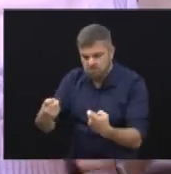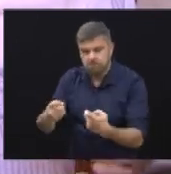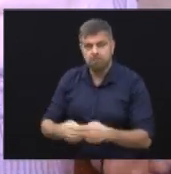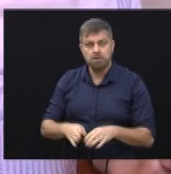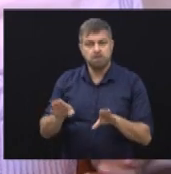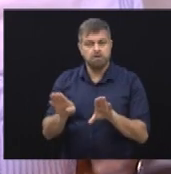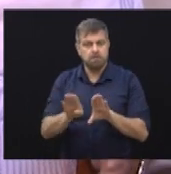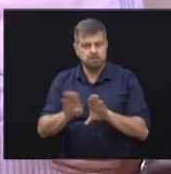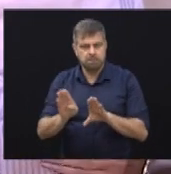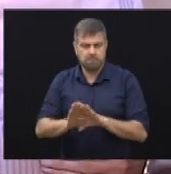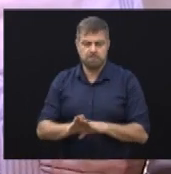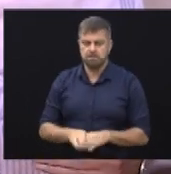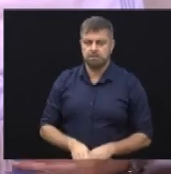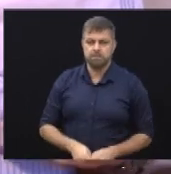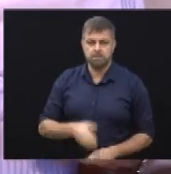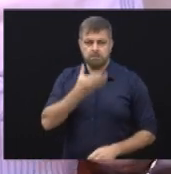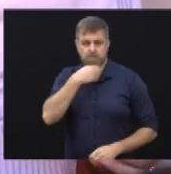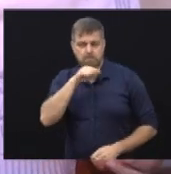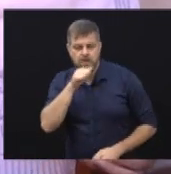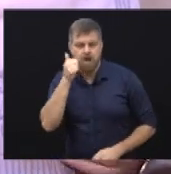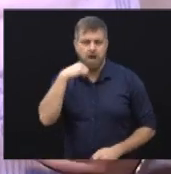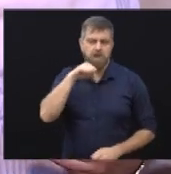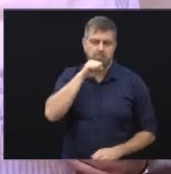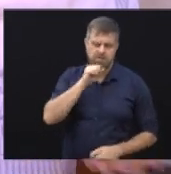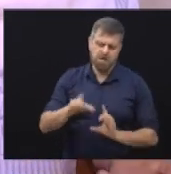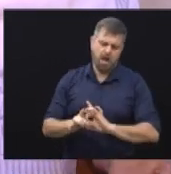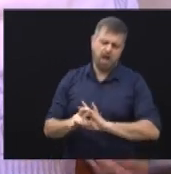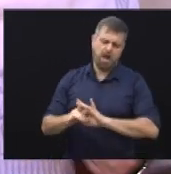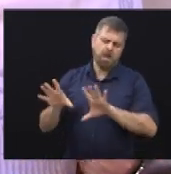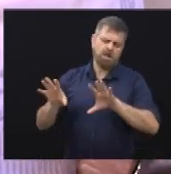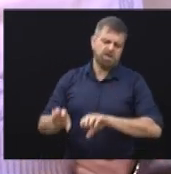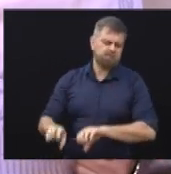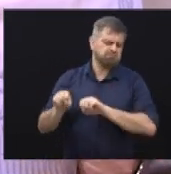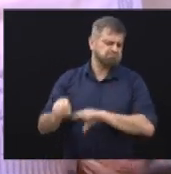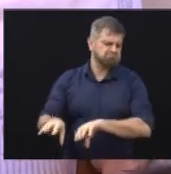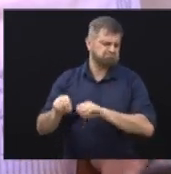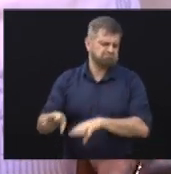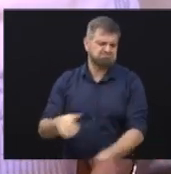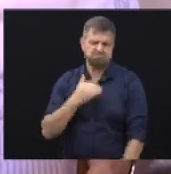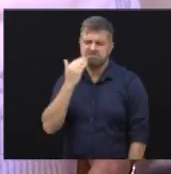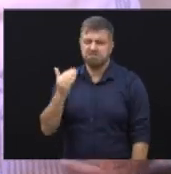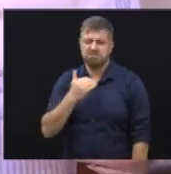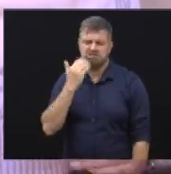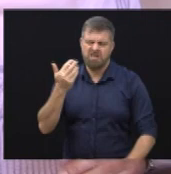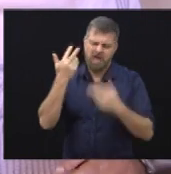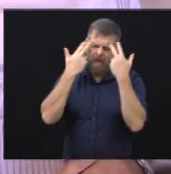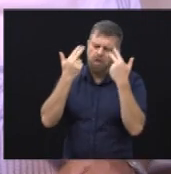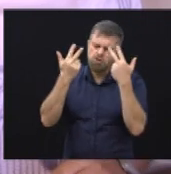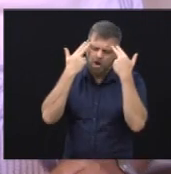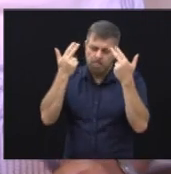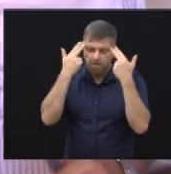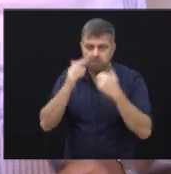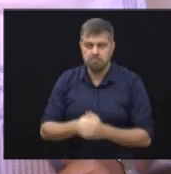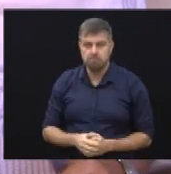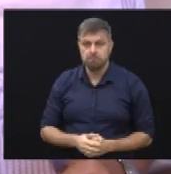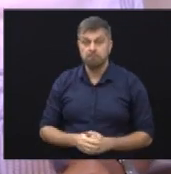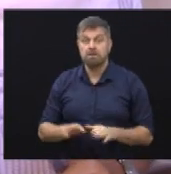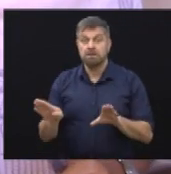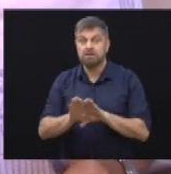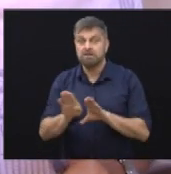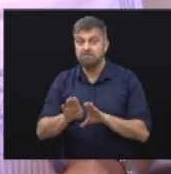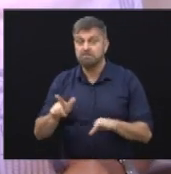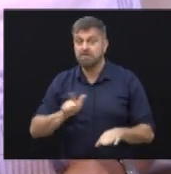Também, além dessa atitude permissiva, né, dos pais na educação familiar, nós vemos